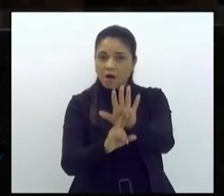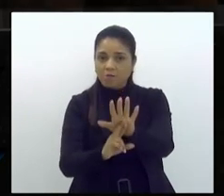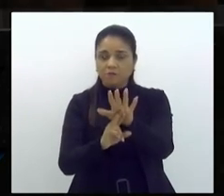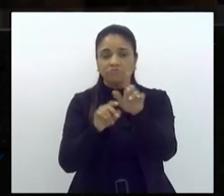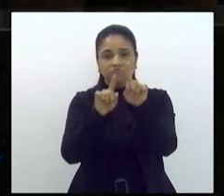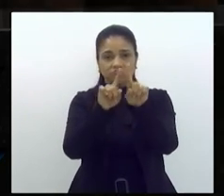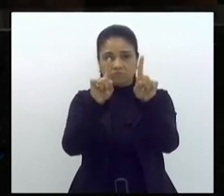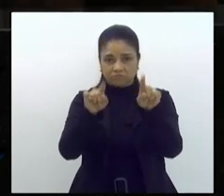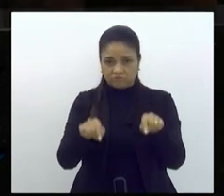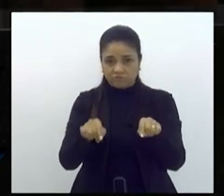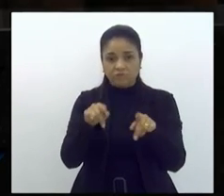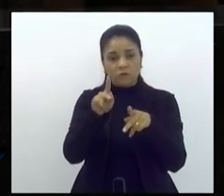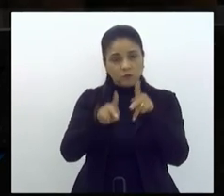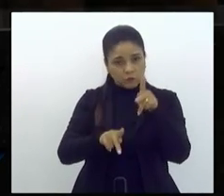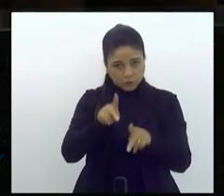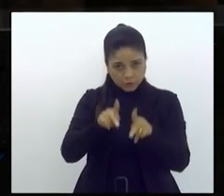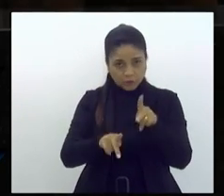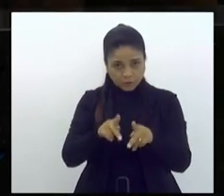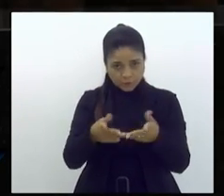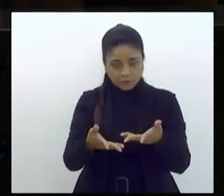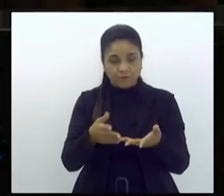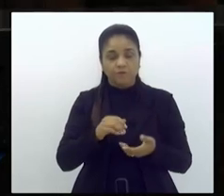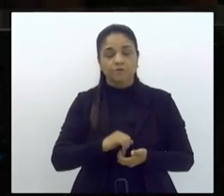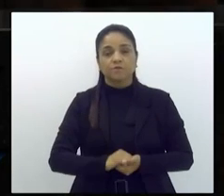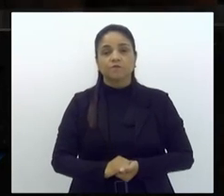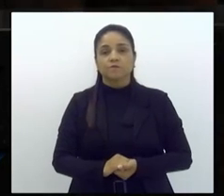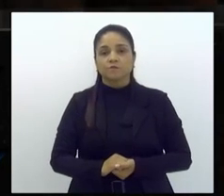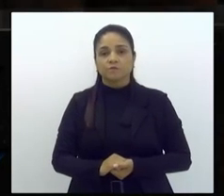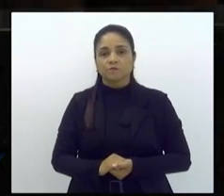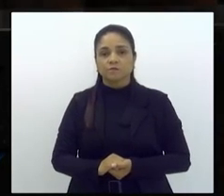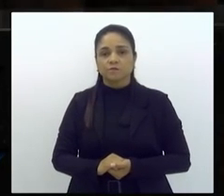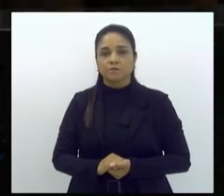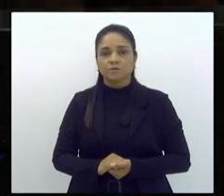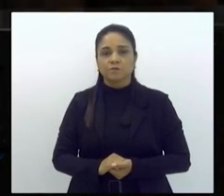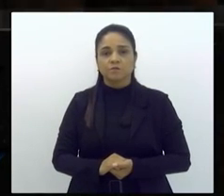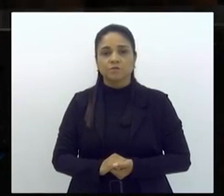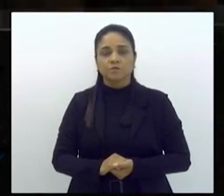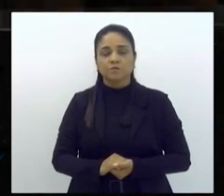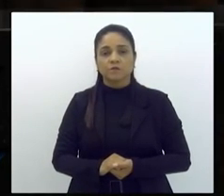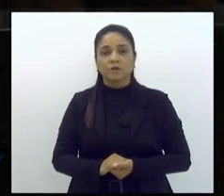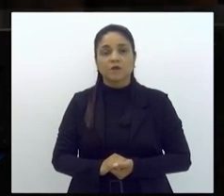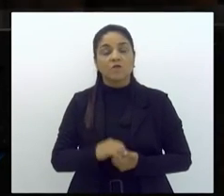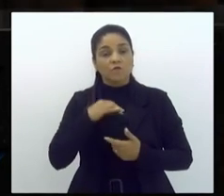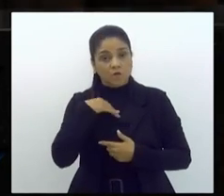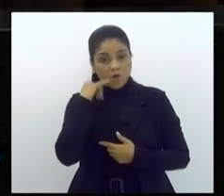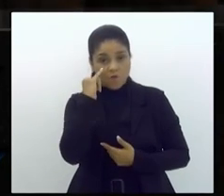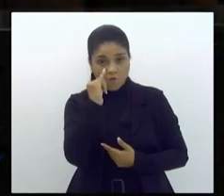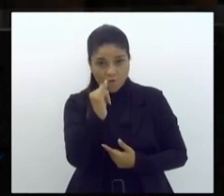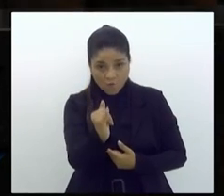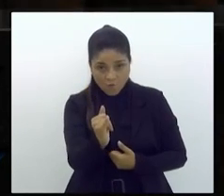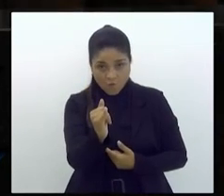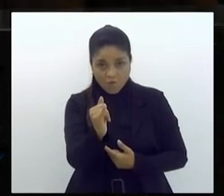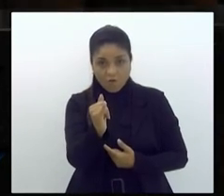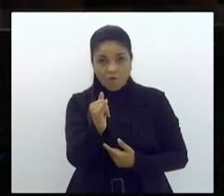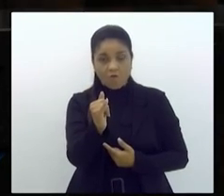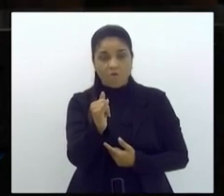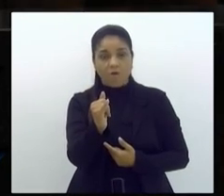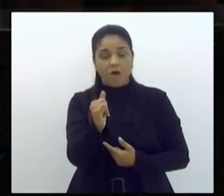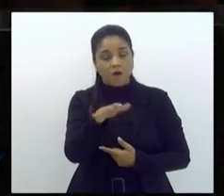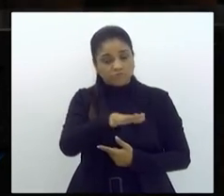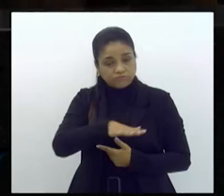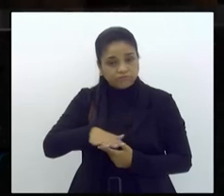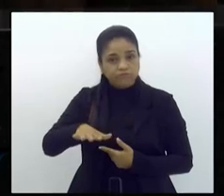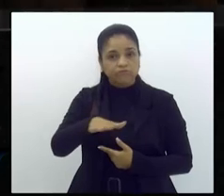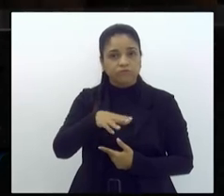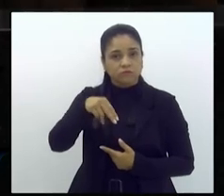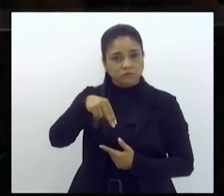e servidores do Povo Fluminense também fui informar nessa plenária territorial